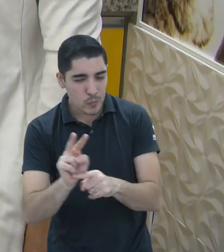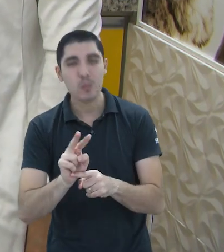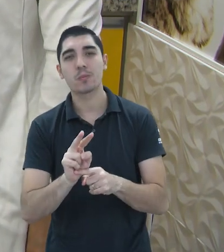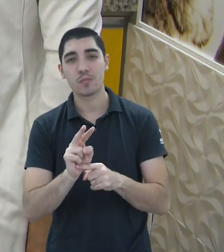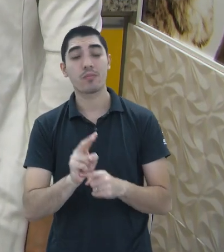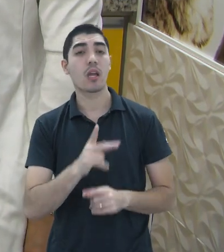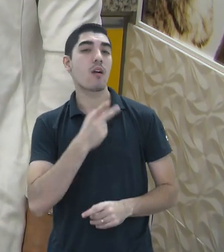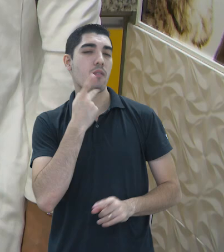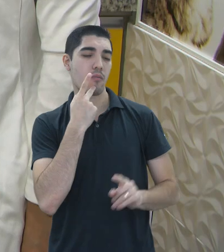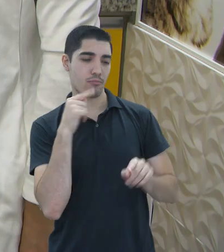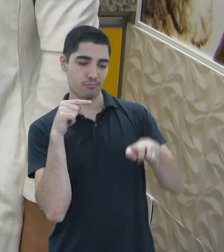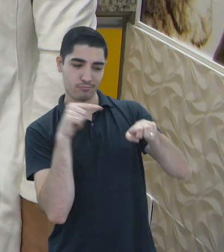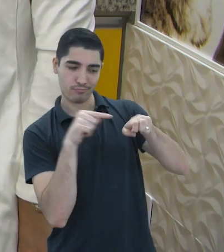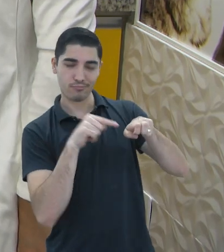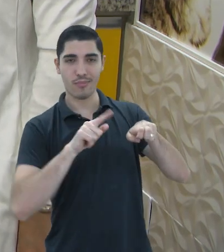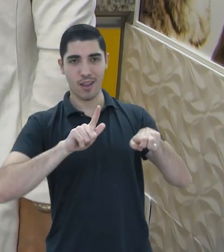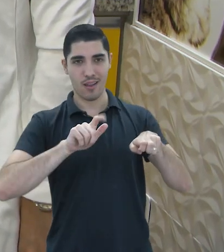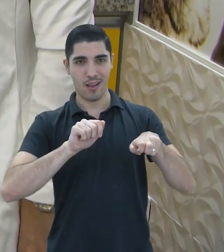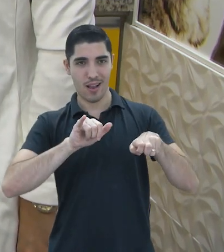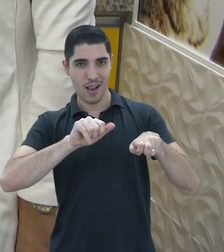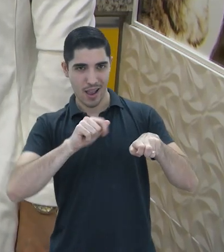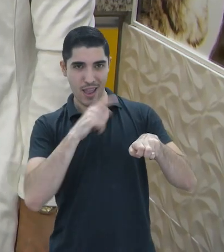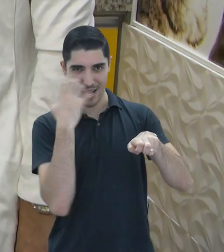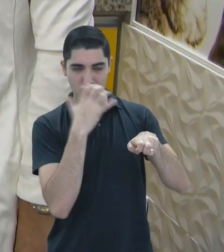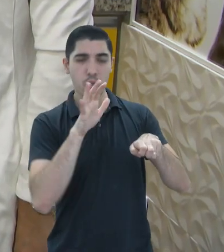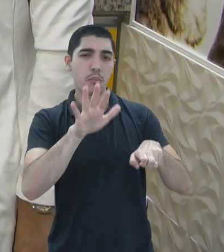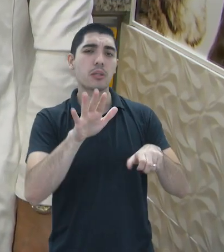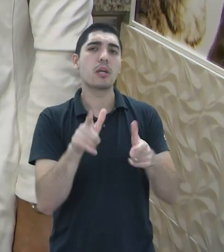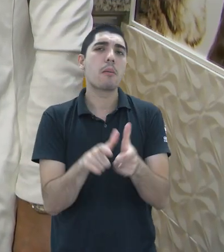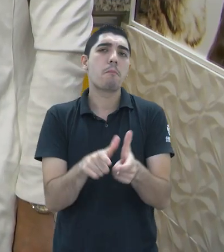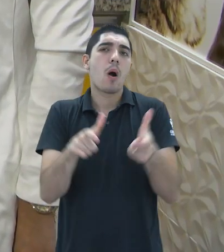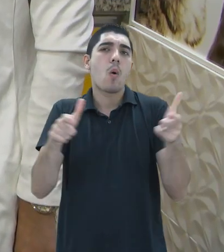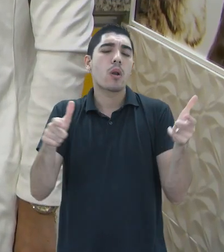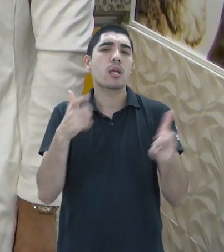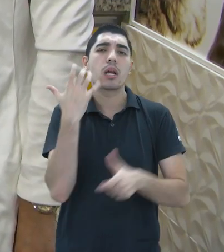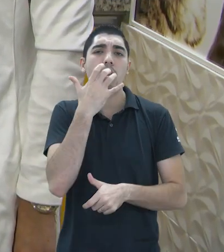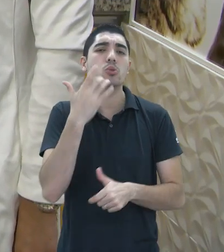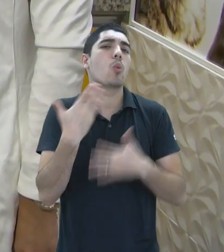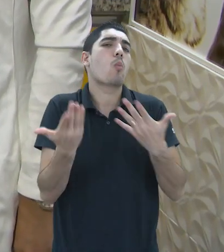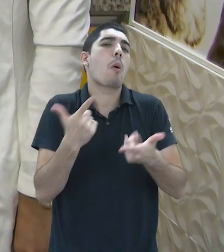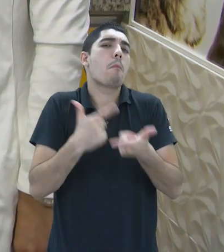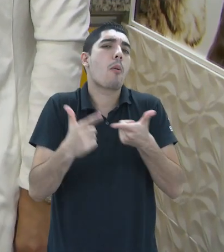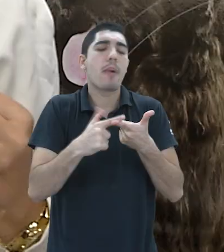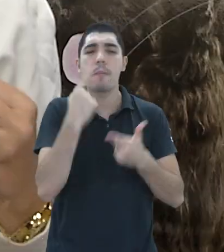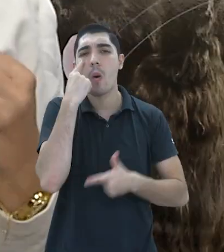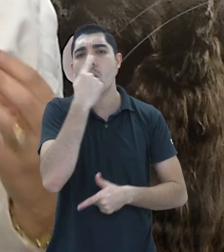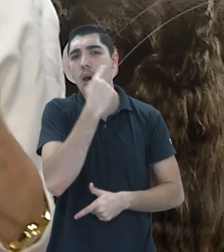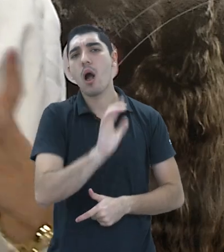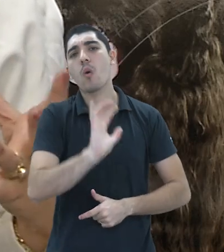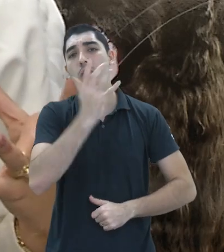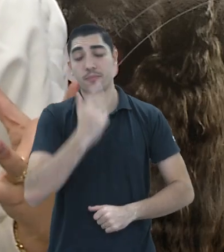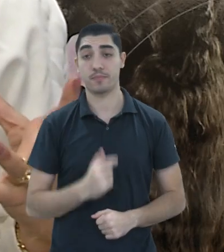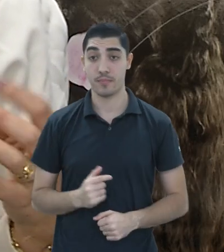falar da Gaia, que é uma cachorrinha. Normalmente, nos cães, quais que são os principais problemas oftalmológicos? O que